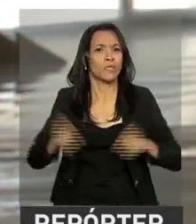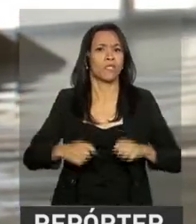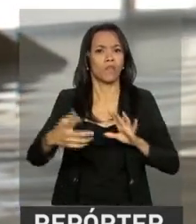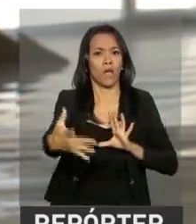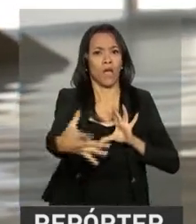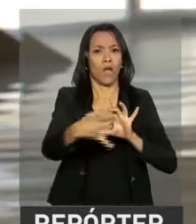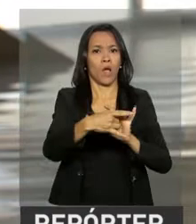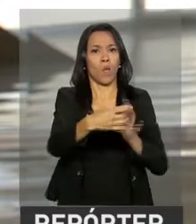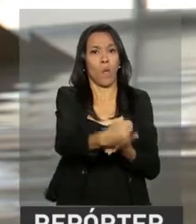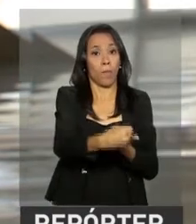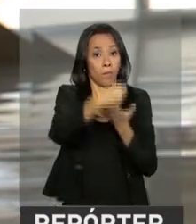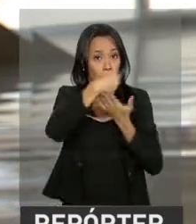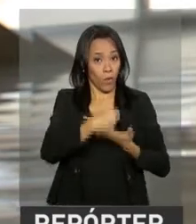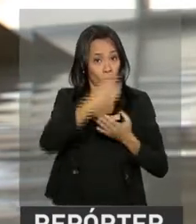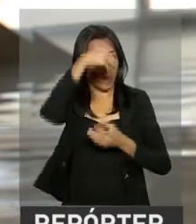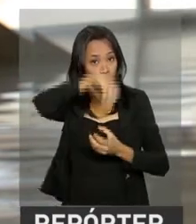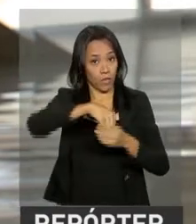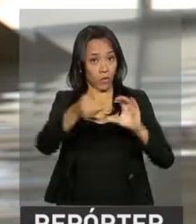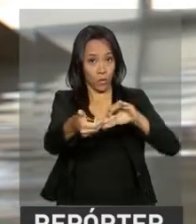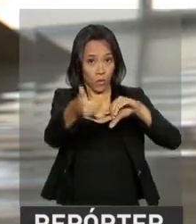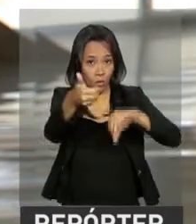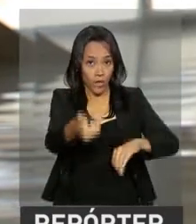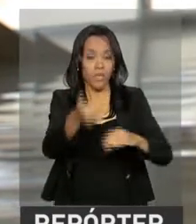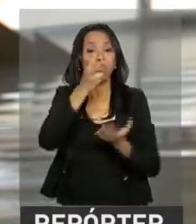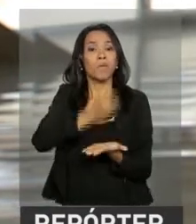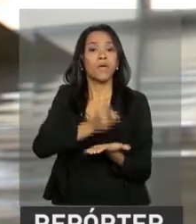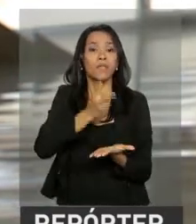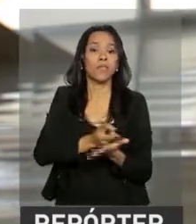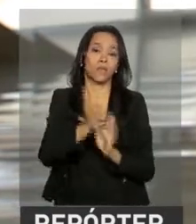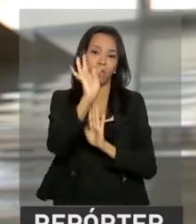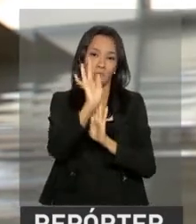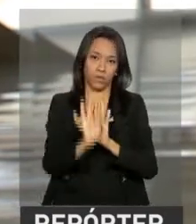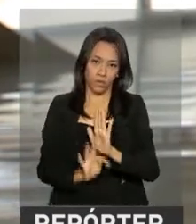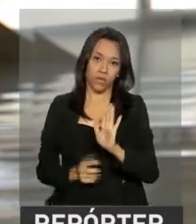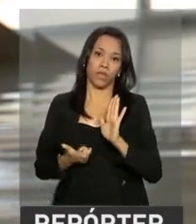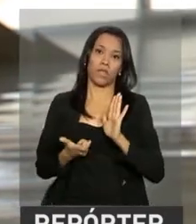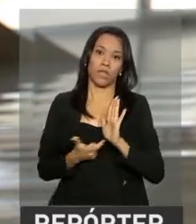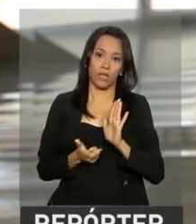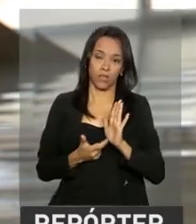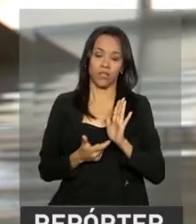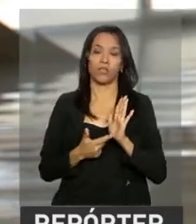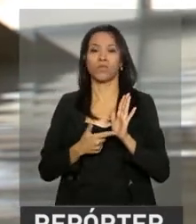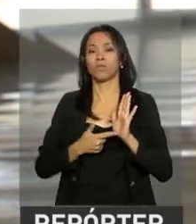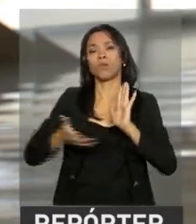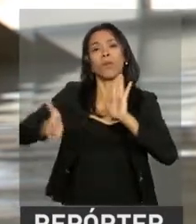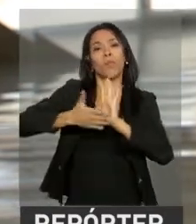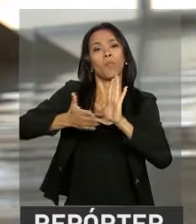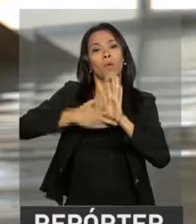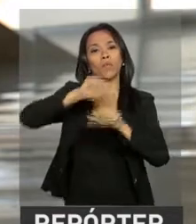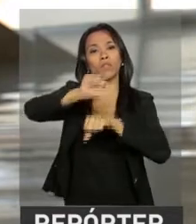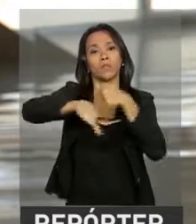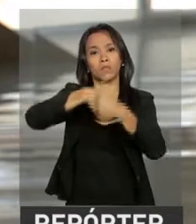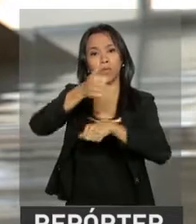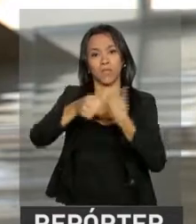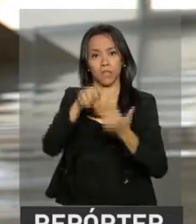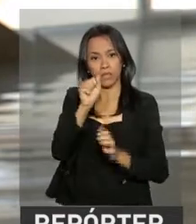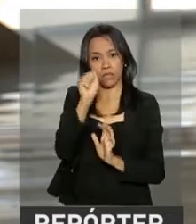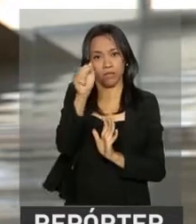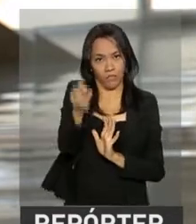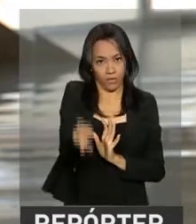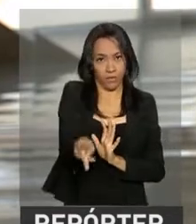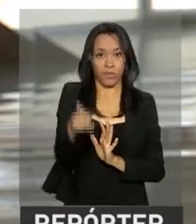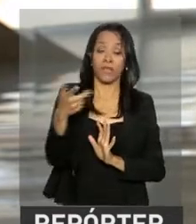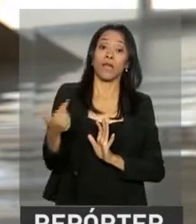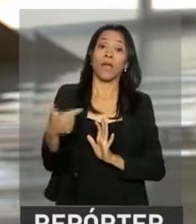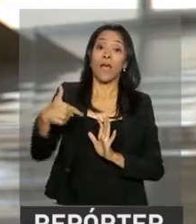no congresso nacional para manutenção original do texto da reforma da previdência nota diz ainda que